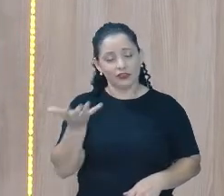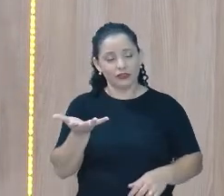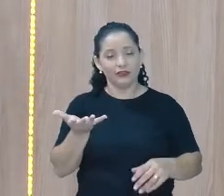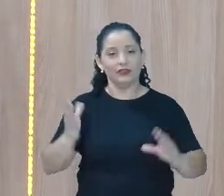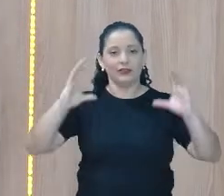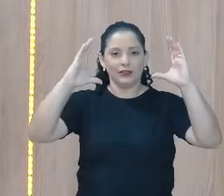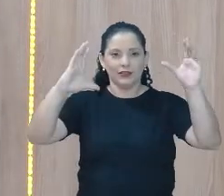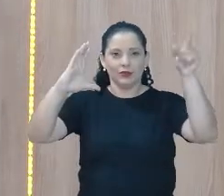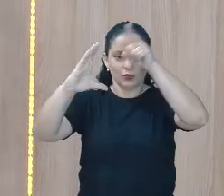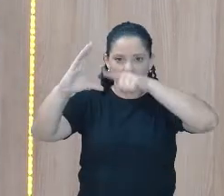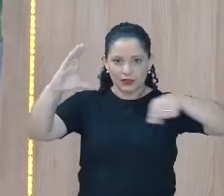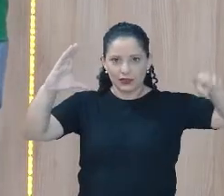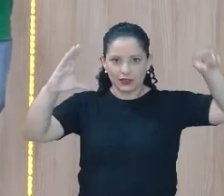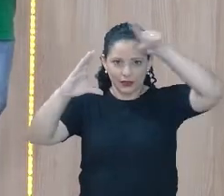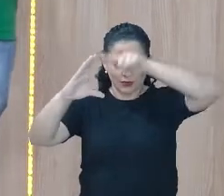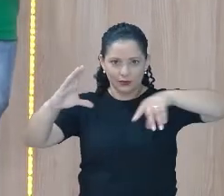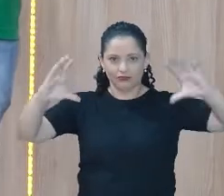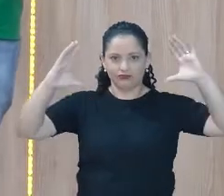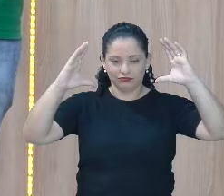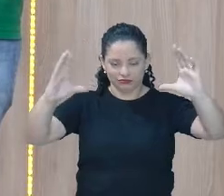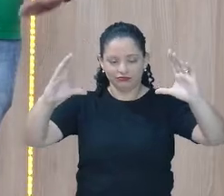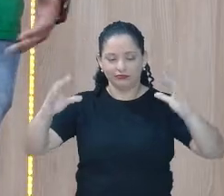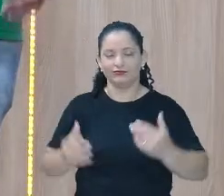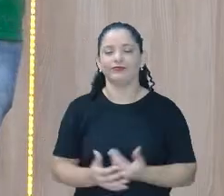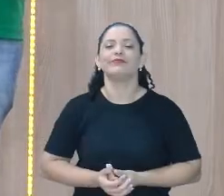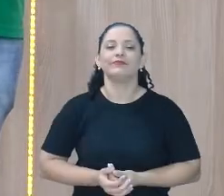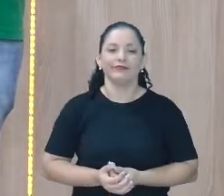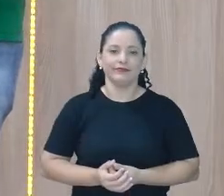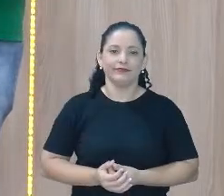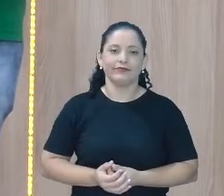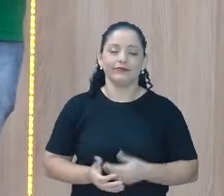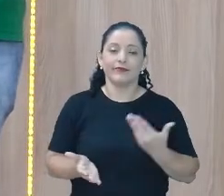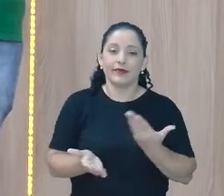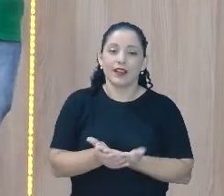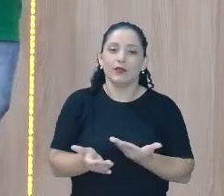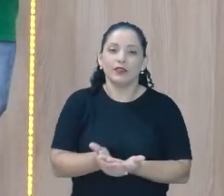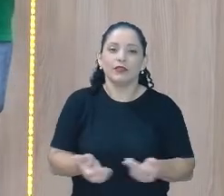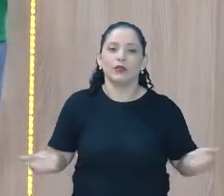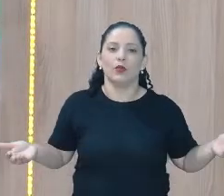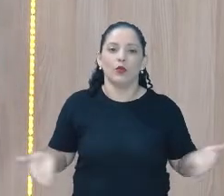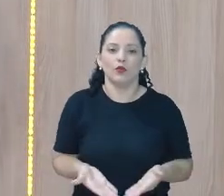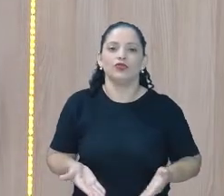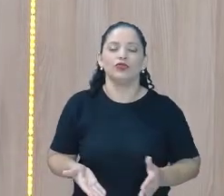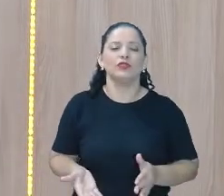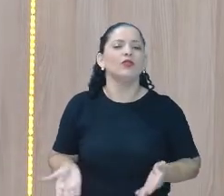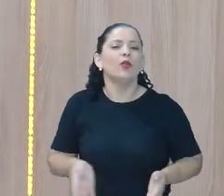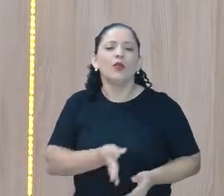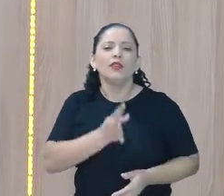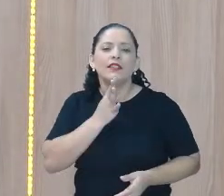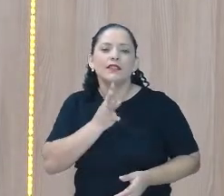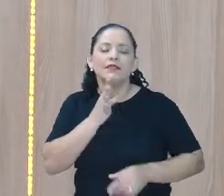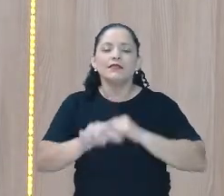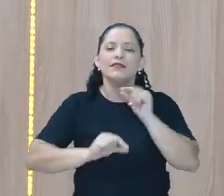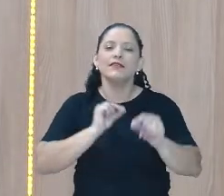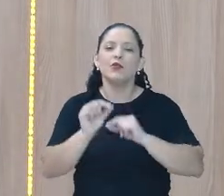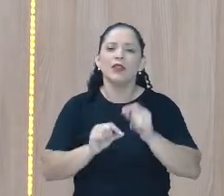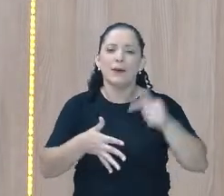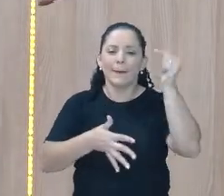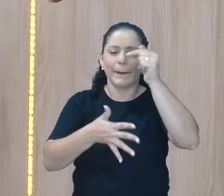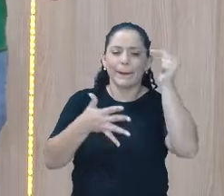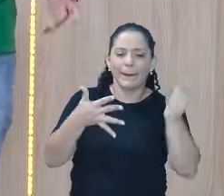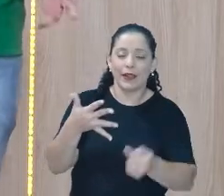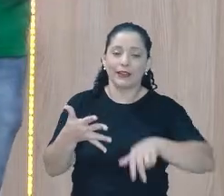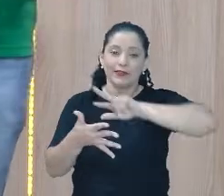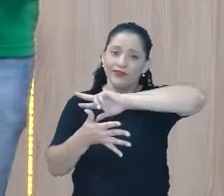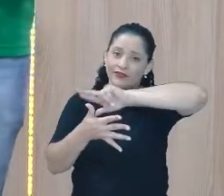relacionado àquela divisão que eu fiz lá no círculo, certo? Na aula de hoje, a gente vai ver algumas outras